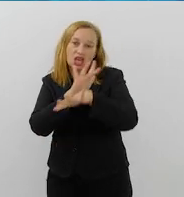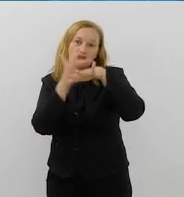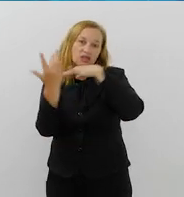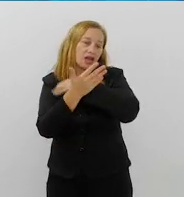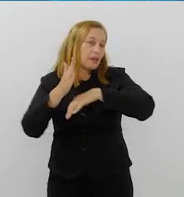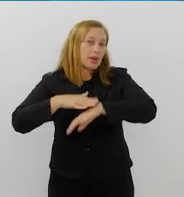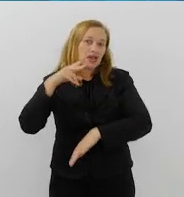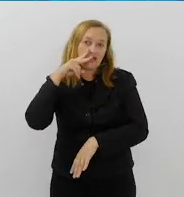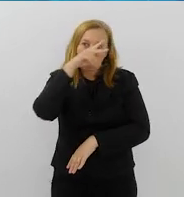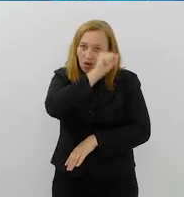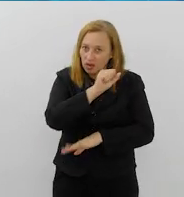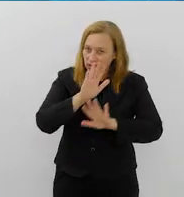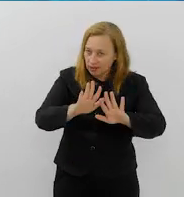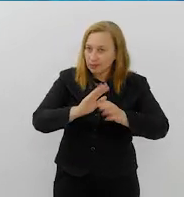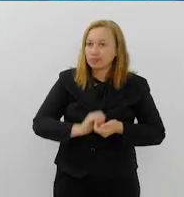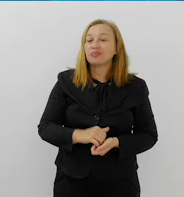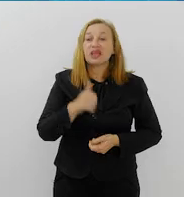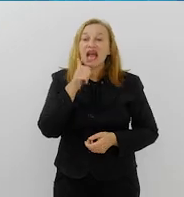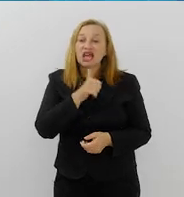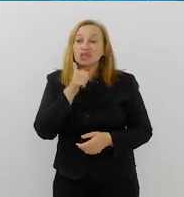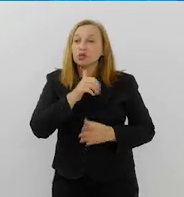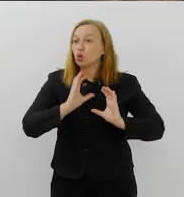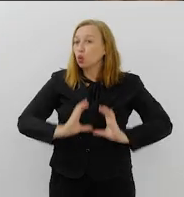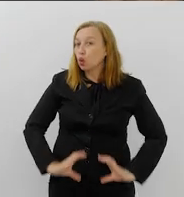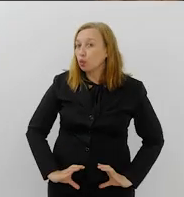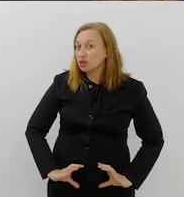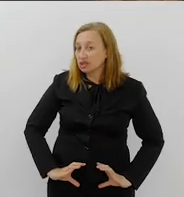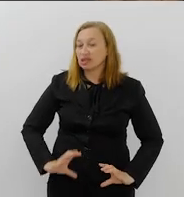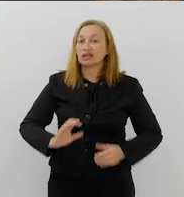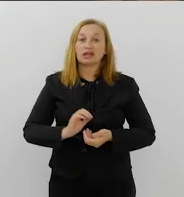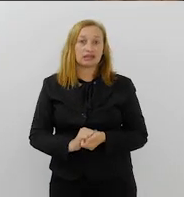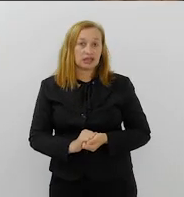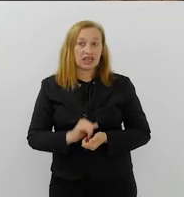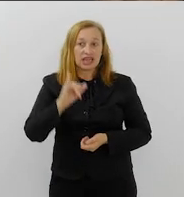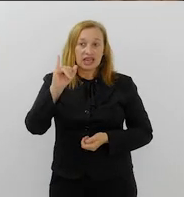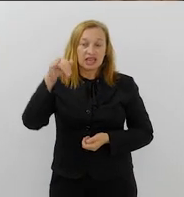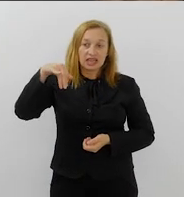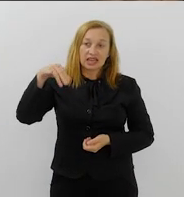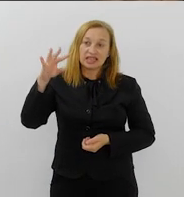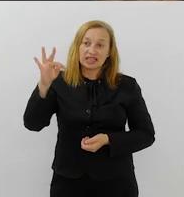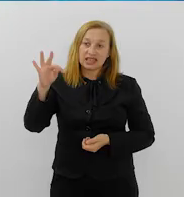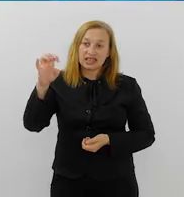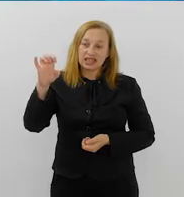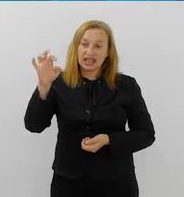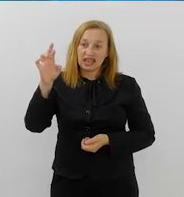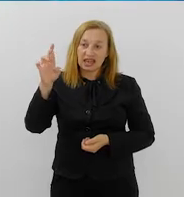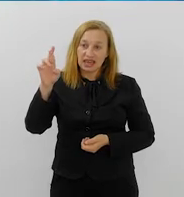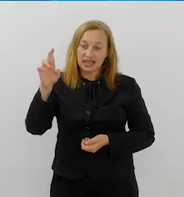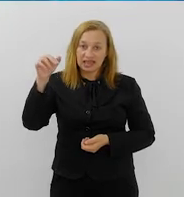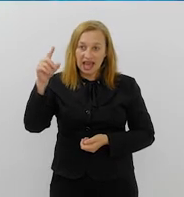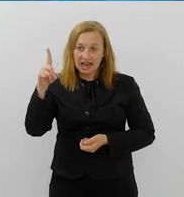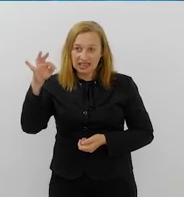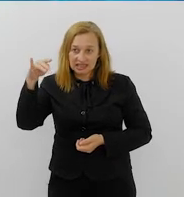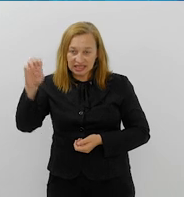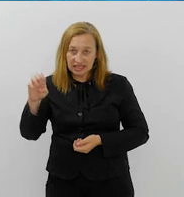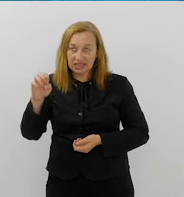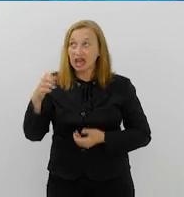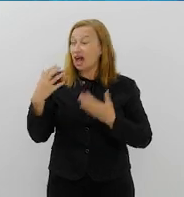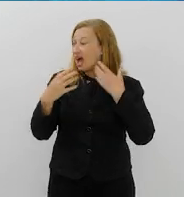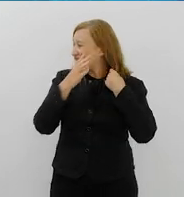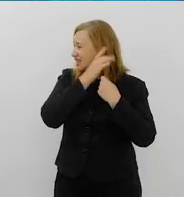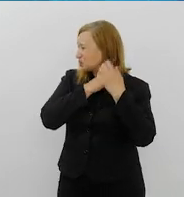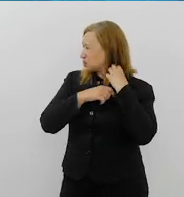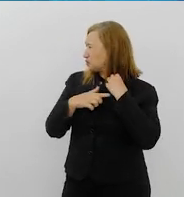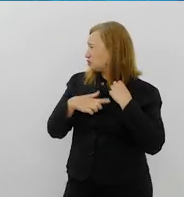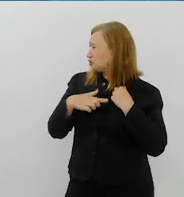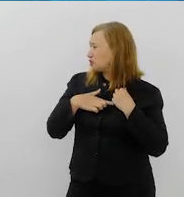mais fortes, que é mais internalizante. A gente fala que as meninas têm um comportamento mais internalizante, que é da estética, ai meu Deus, eu não estou